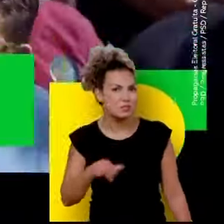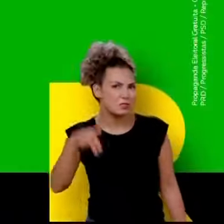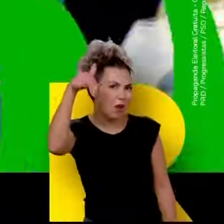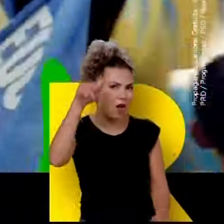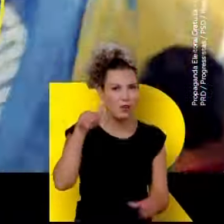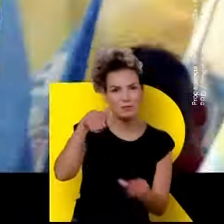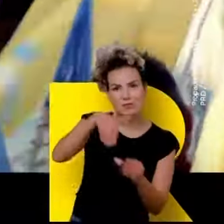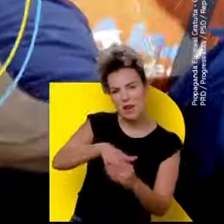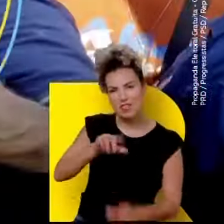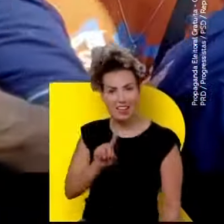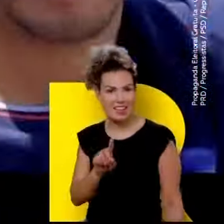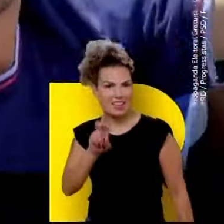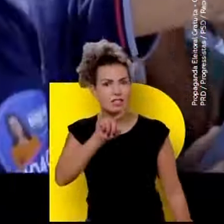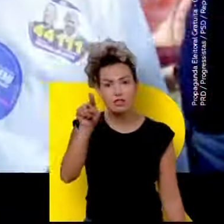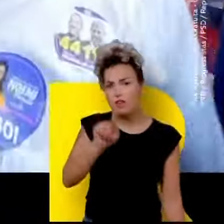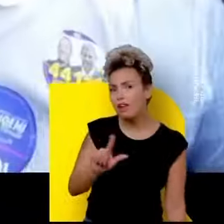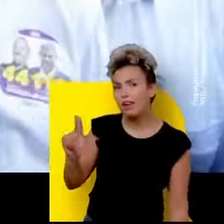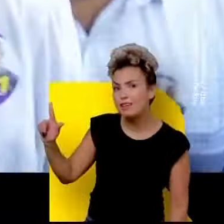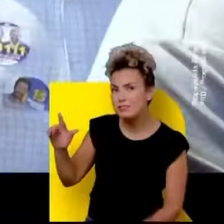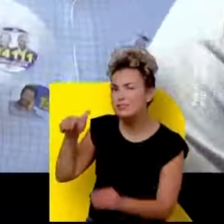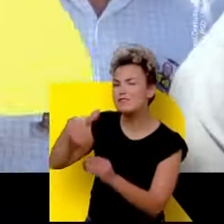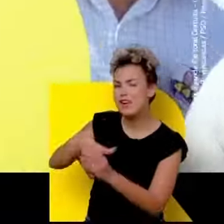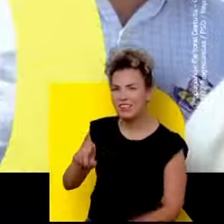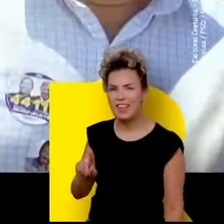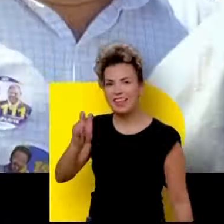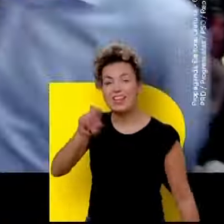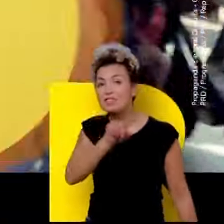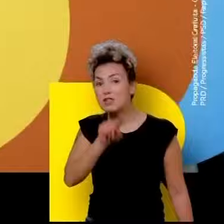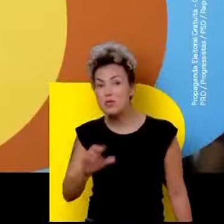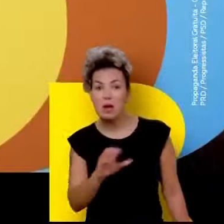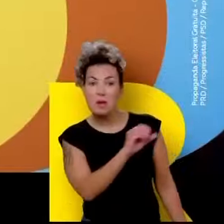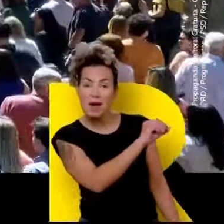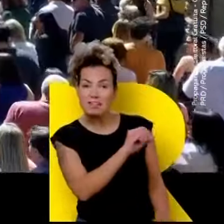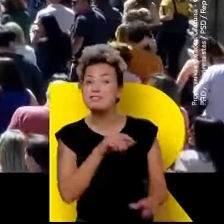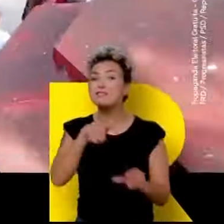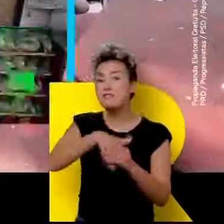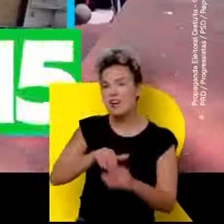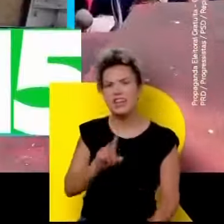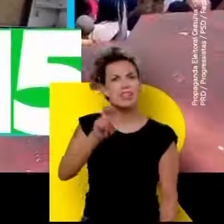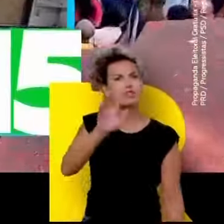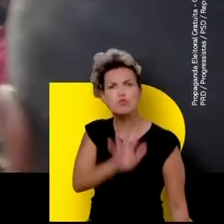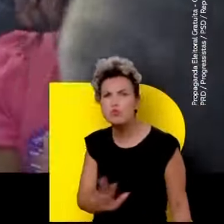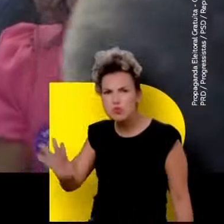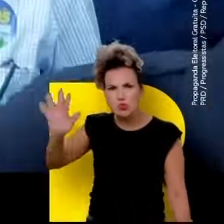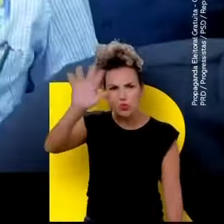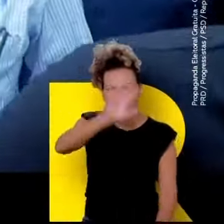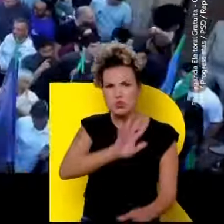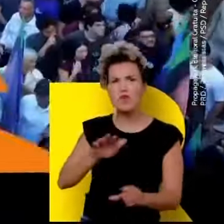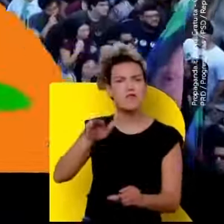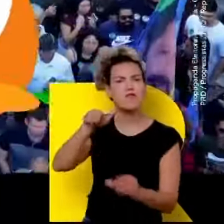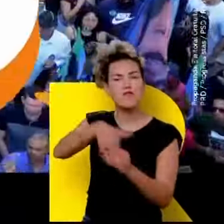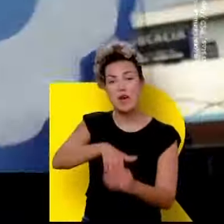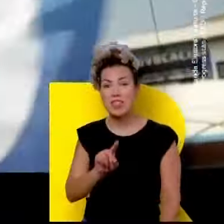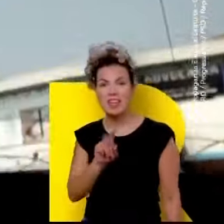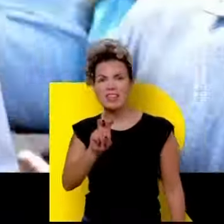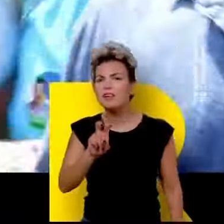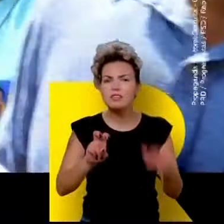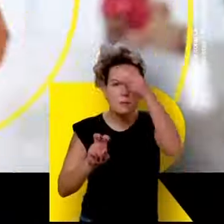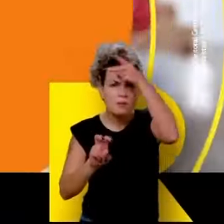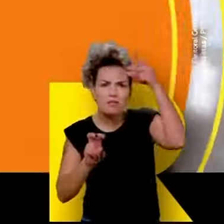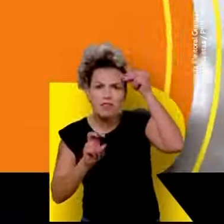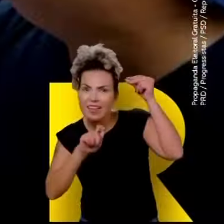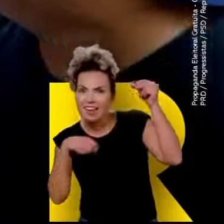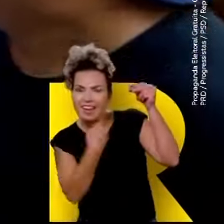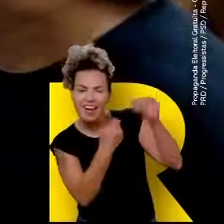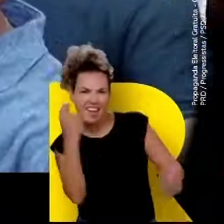a Zona Sul é 15. A Zona Leste é 15, a Zona Oeste é 15. O centro todo é 15, a cidade inteira é 15. Todo